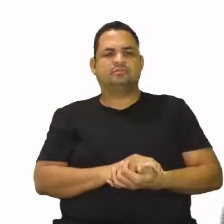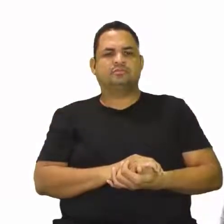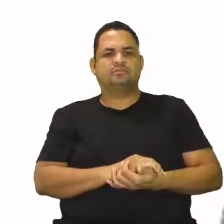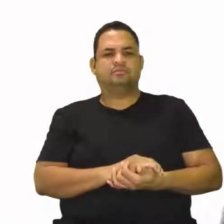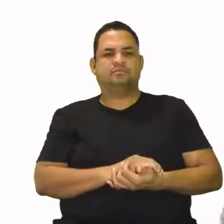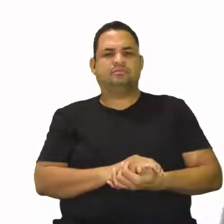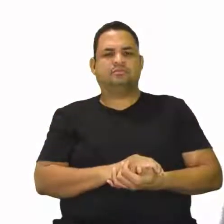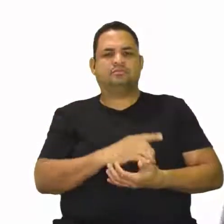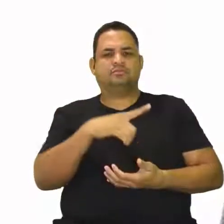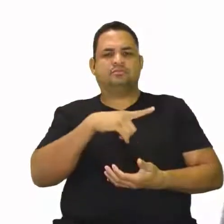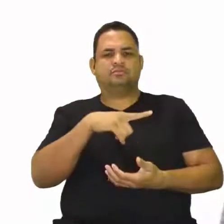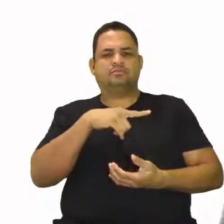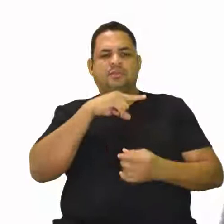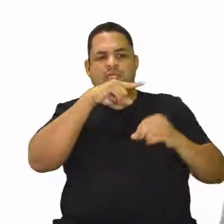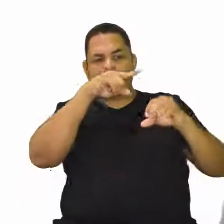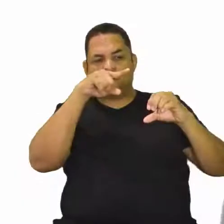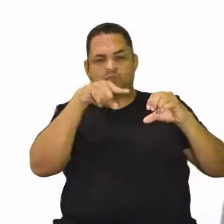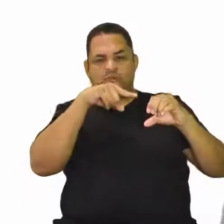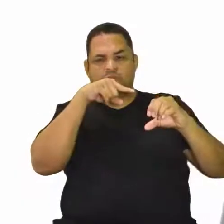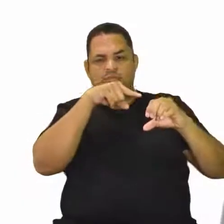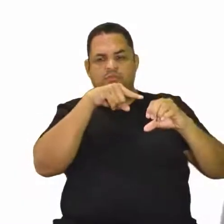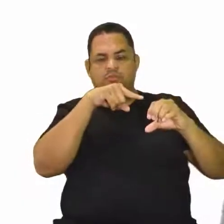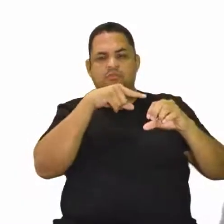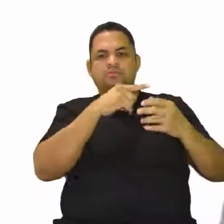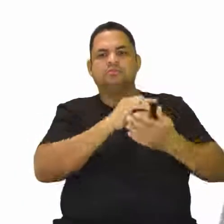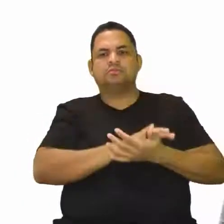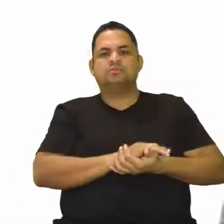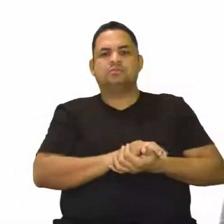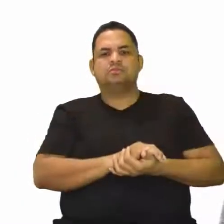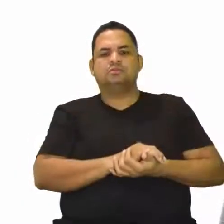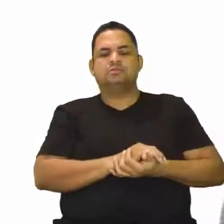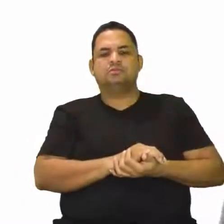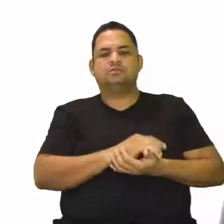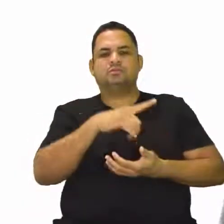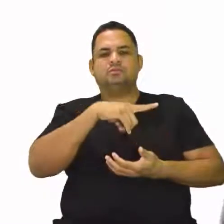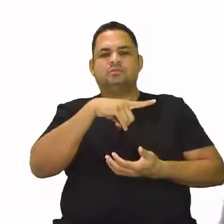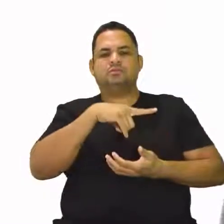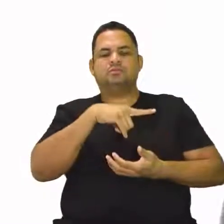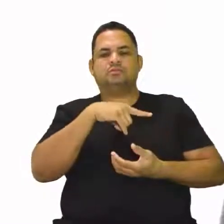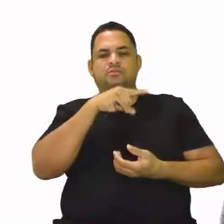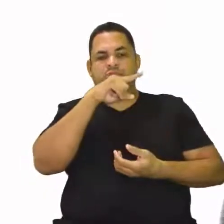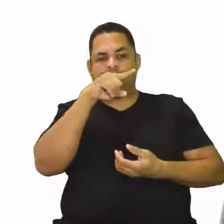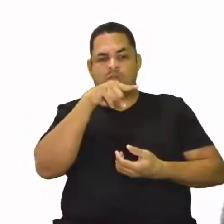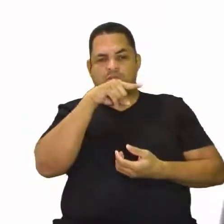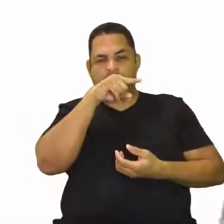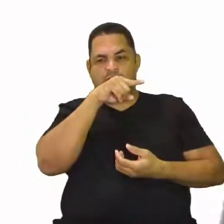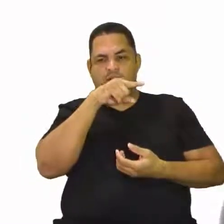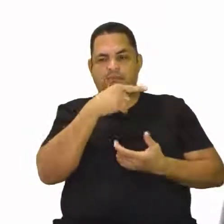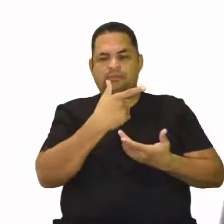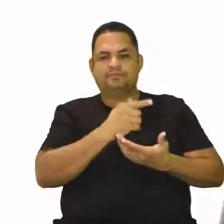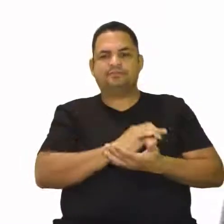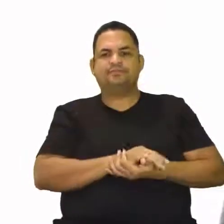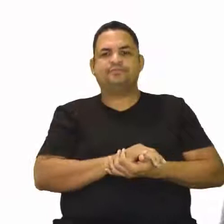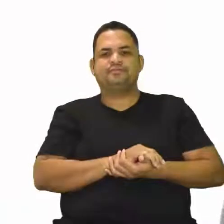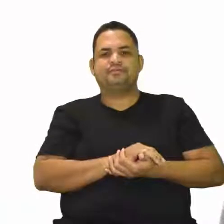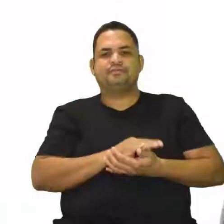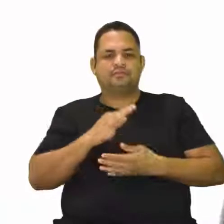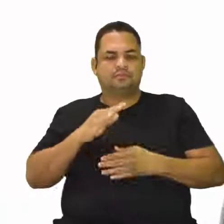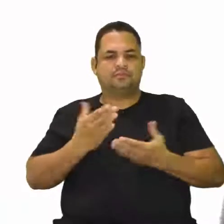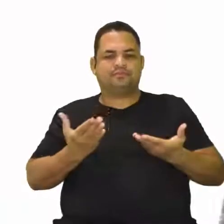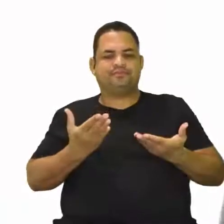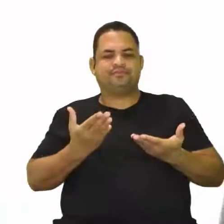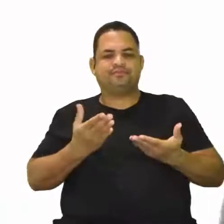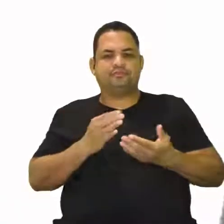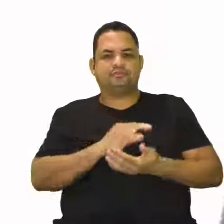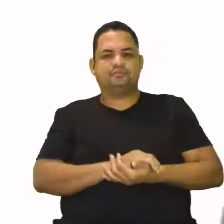aqui eu tenho alvo certo aluno tô no quadro aqui o teu alvo o exército